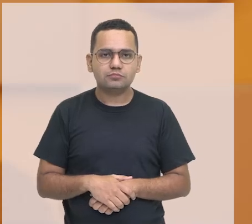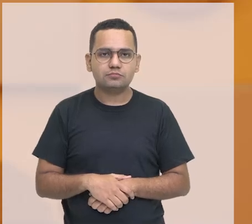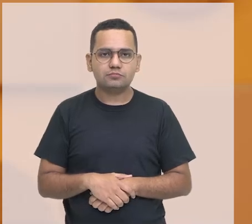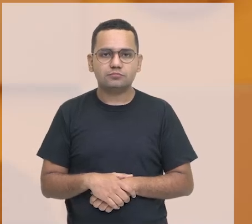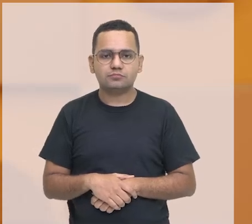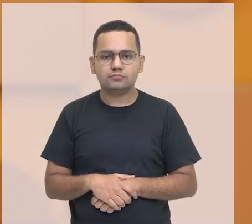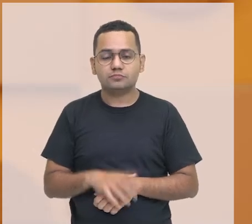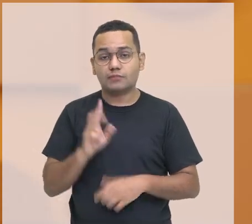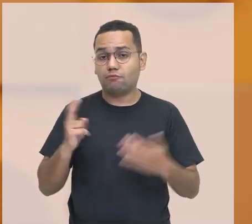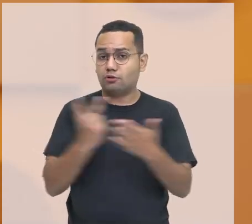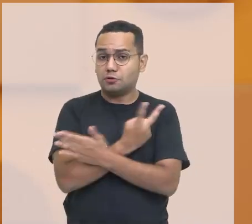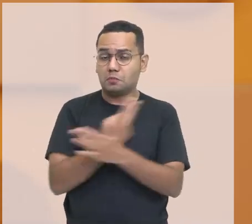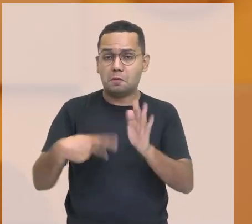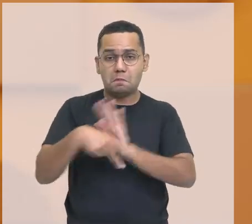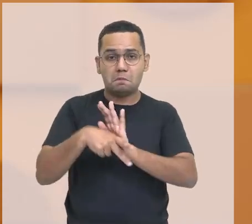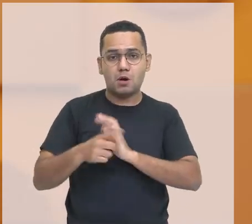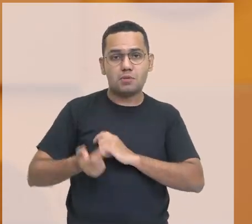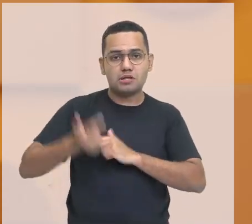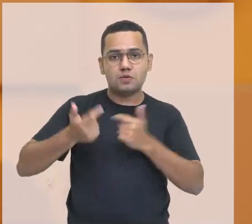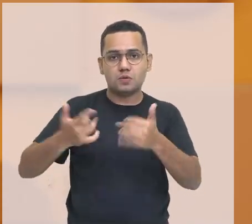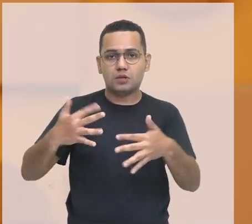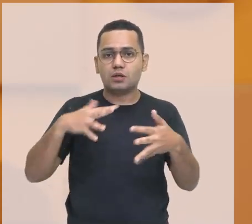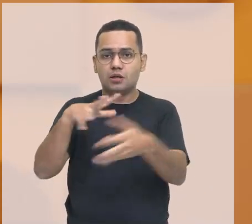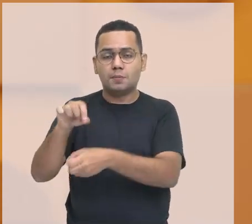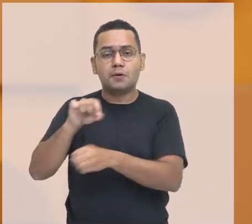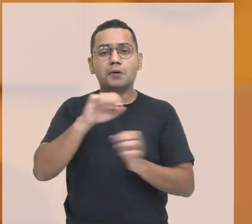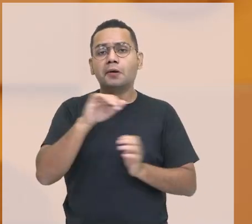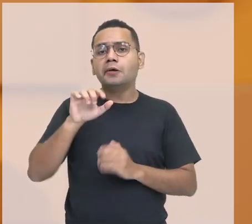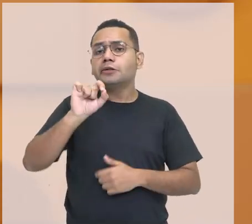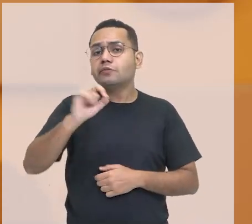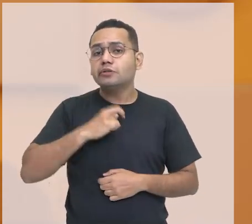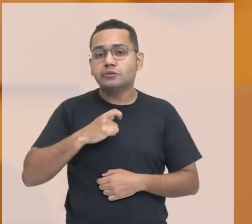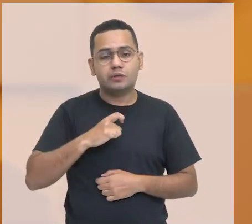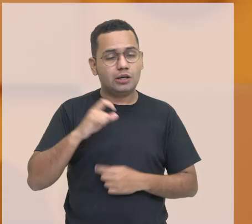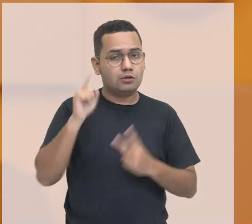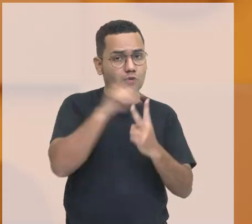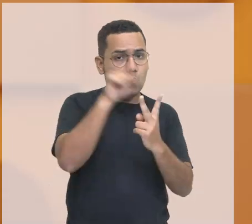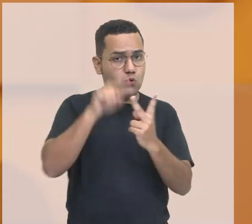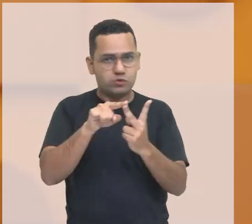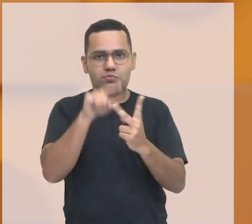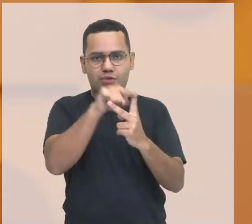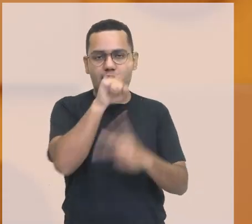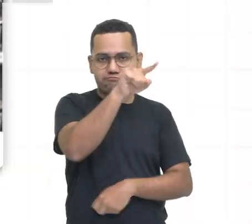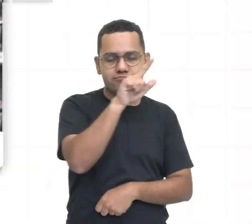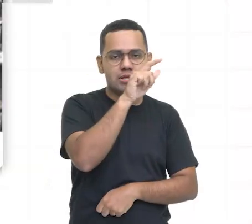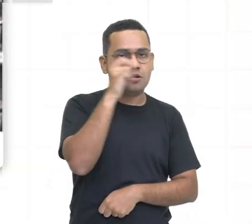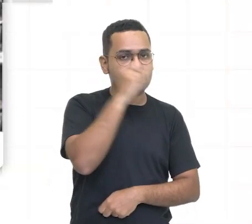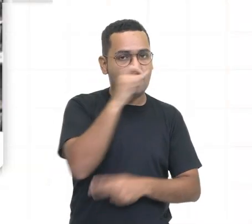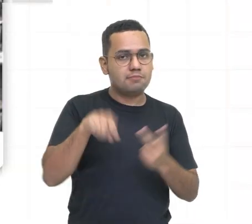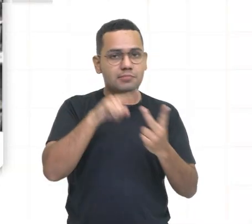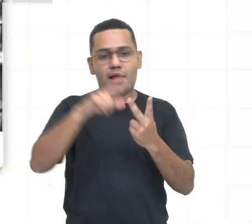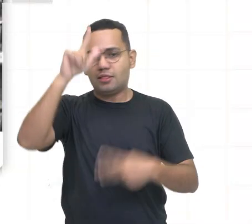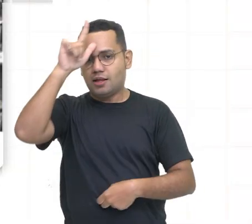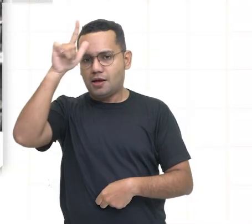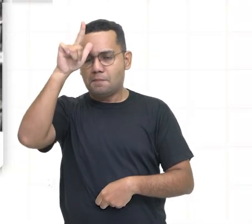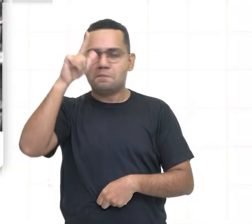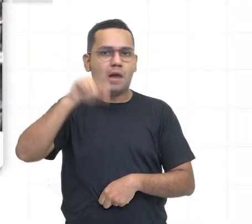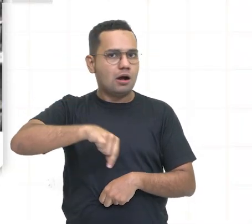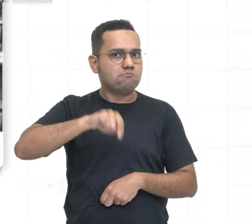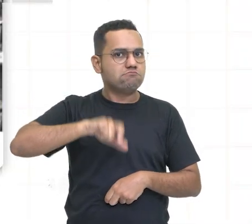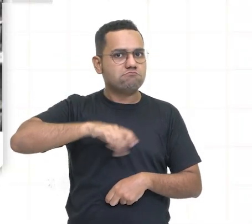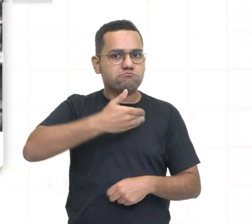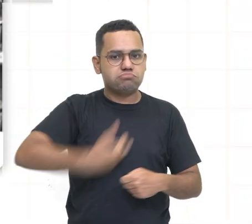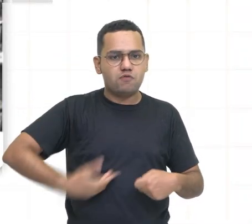ali a ascensão de regimes totalitários na Alemanha e também na Itália. Vamos adiante com o texto. Vamos lá, gente.